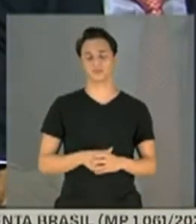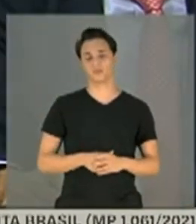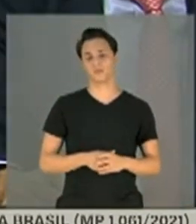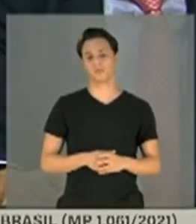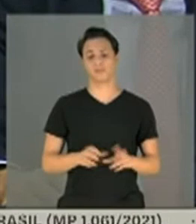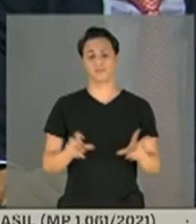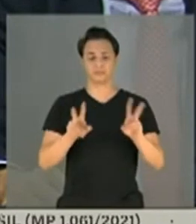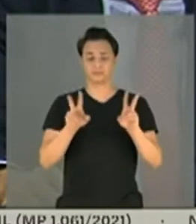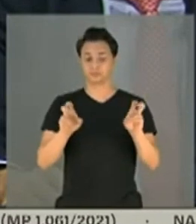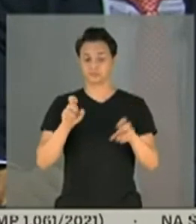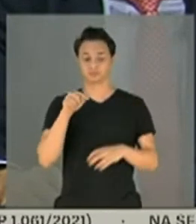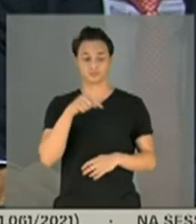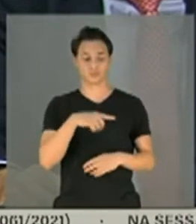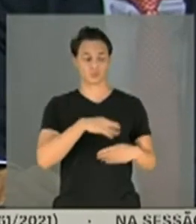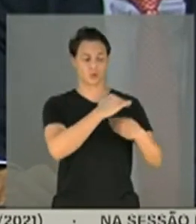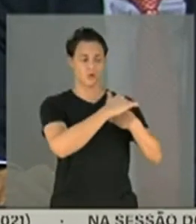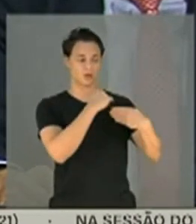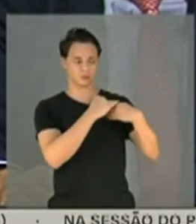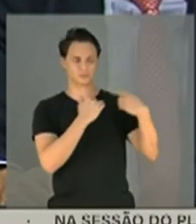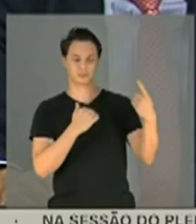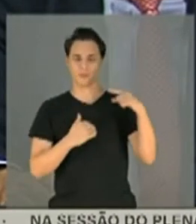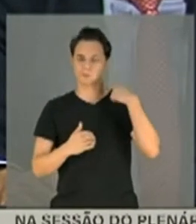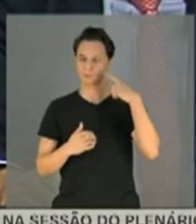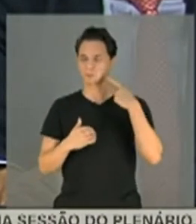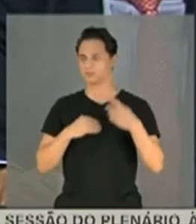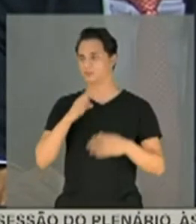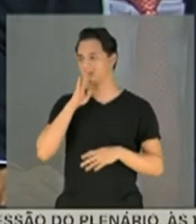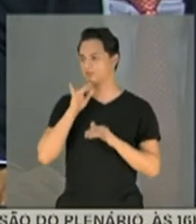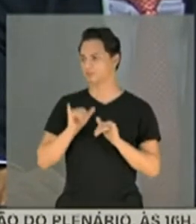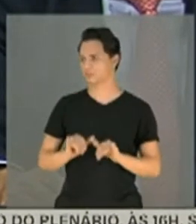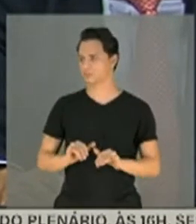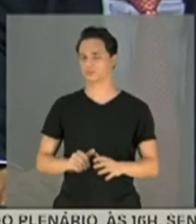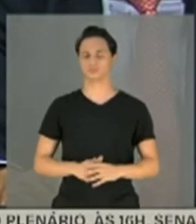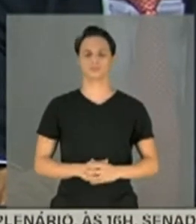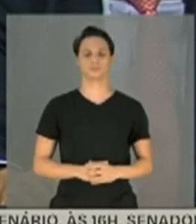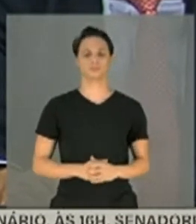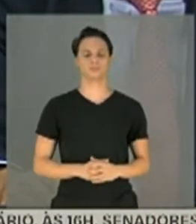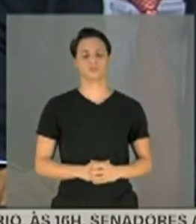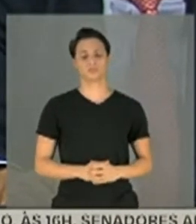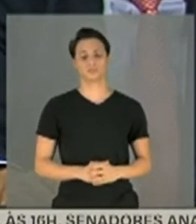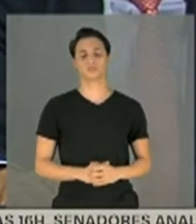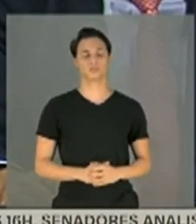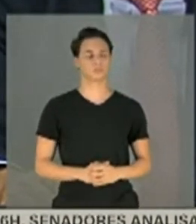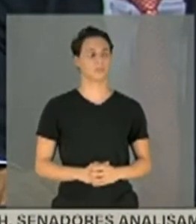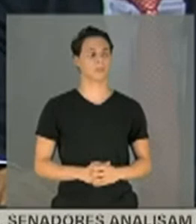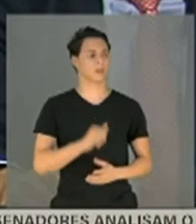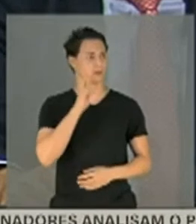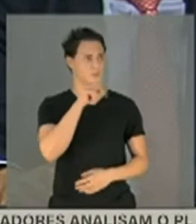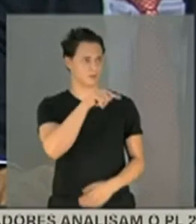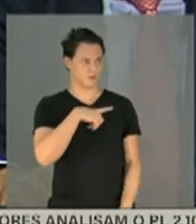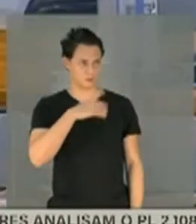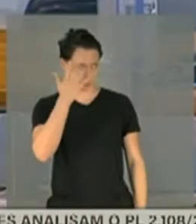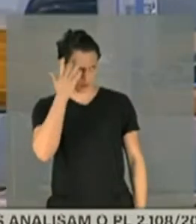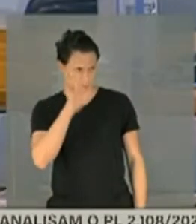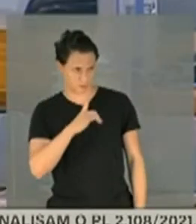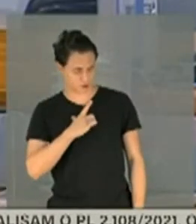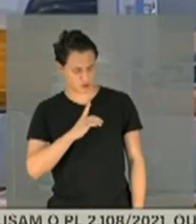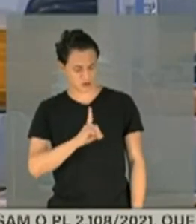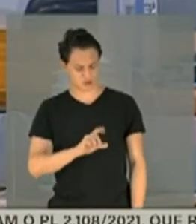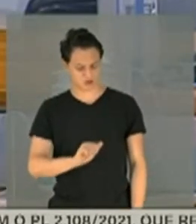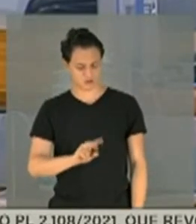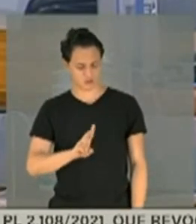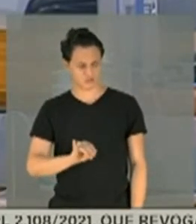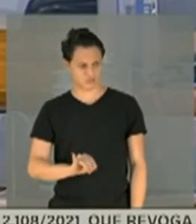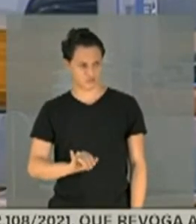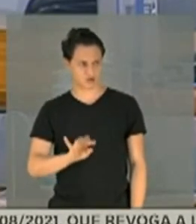Sobre esse ponto, por orientação dos meus advogados, permanecerei em silêncio. Tá. O senhor não sabia que a Davat não tinha